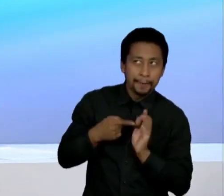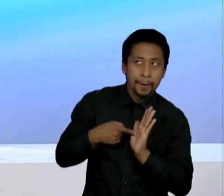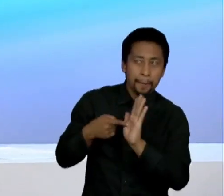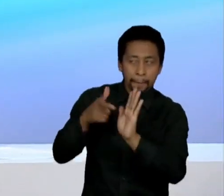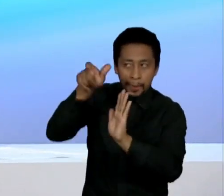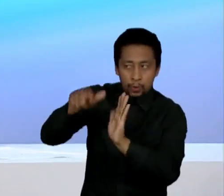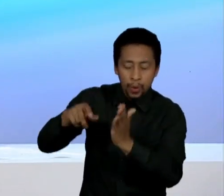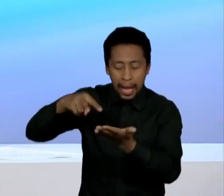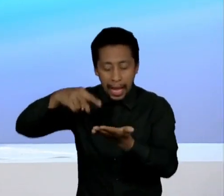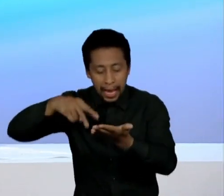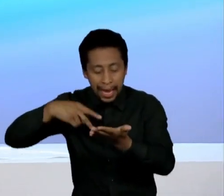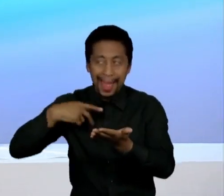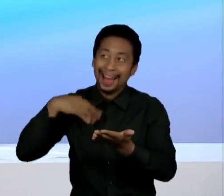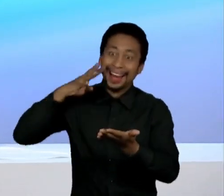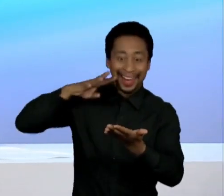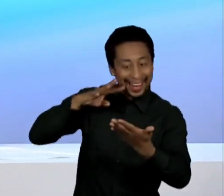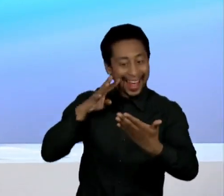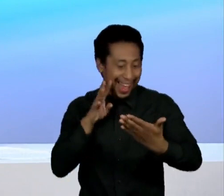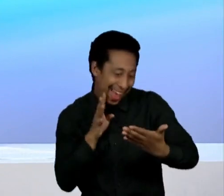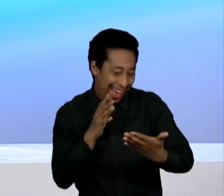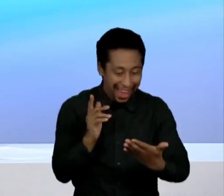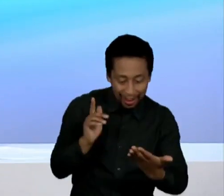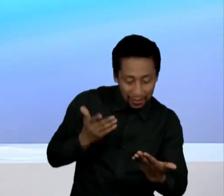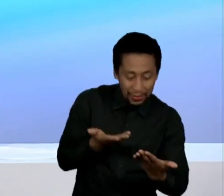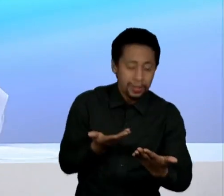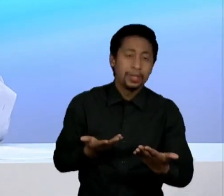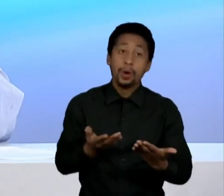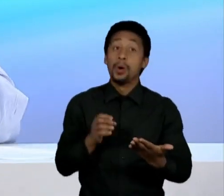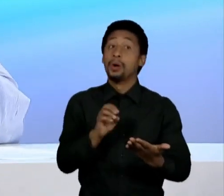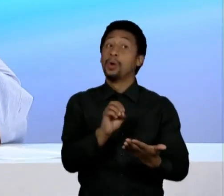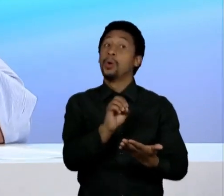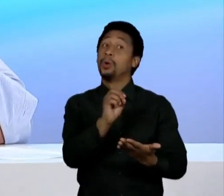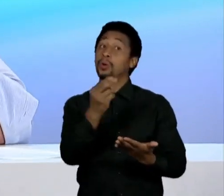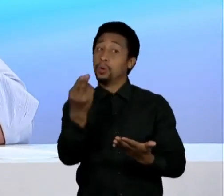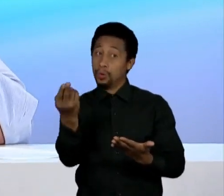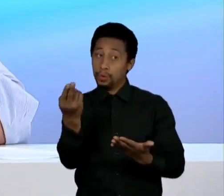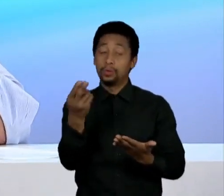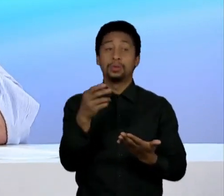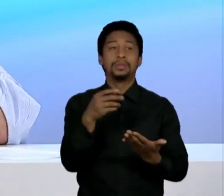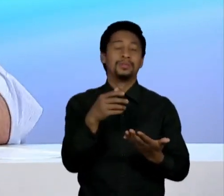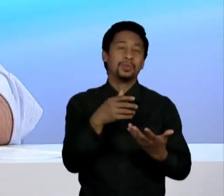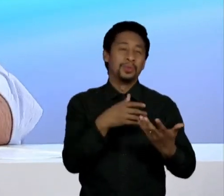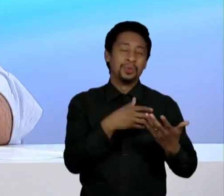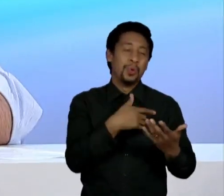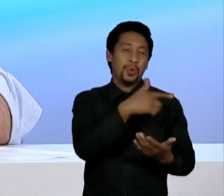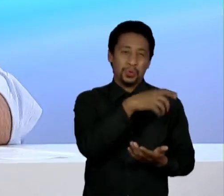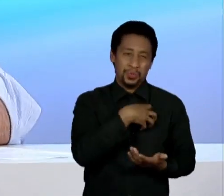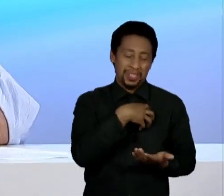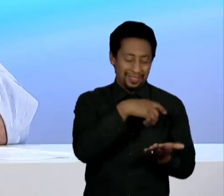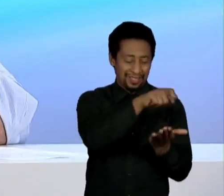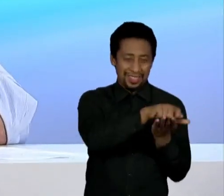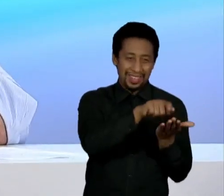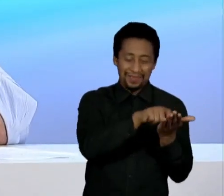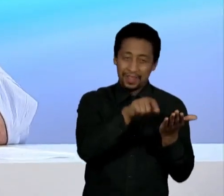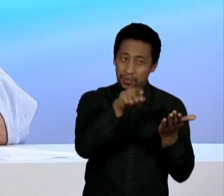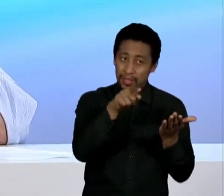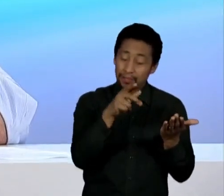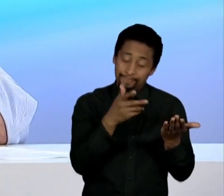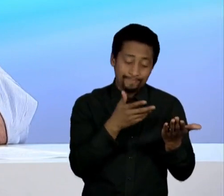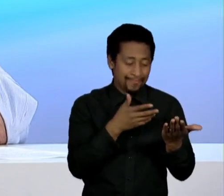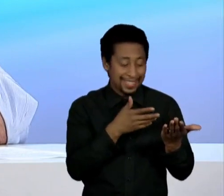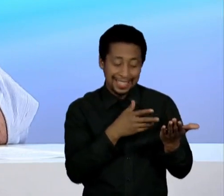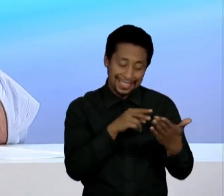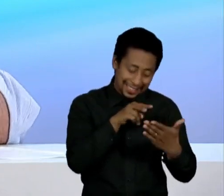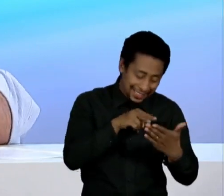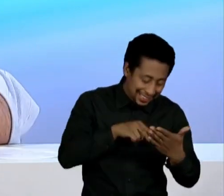tipo de entretenimento de massa que você não entende como literatura, uma boa literatura? E, além disso, você não acha que